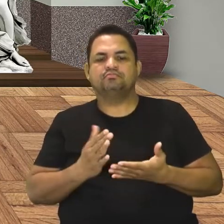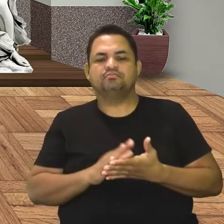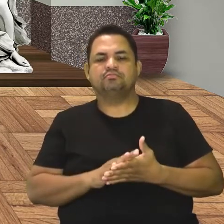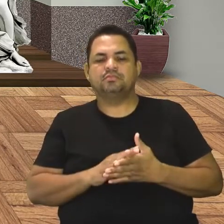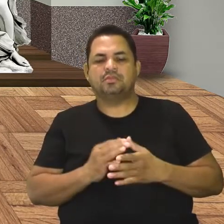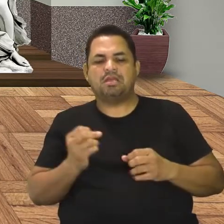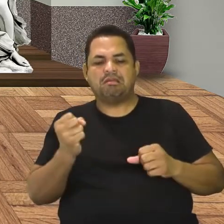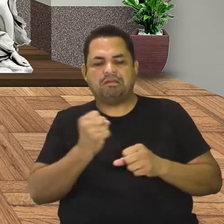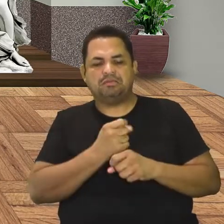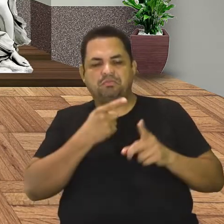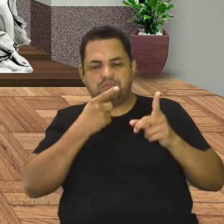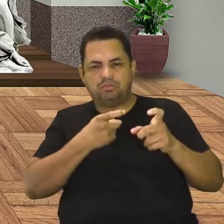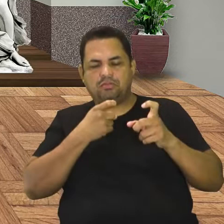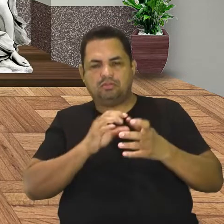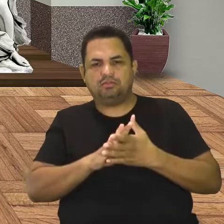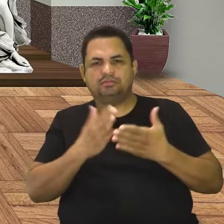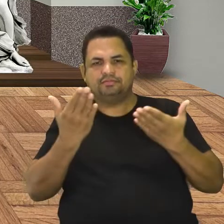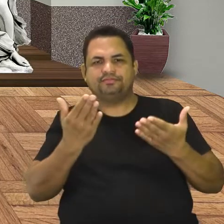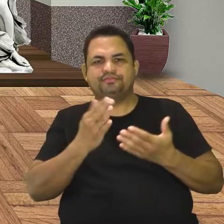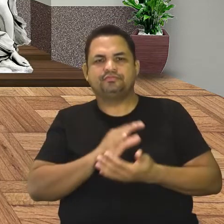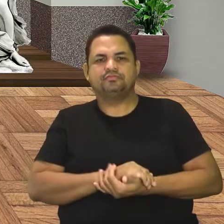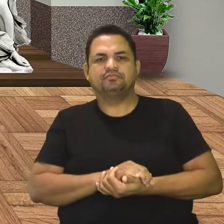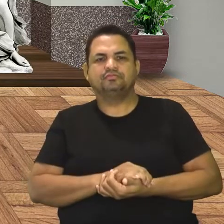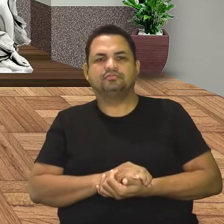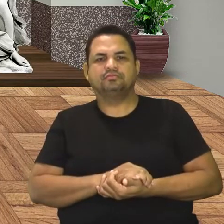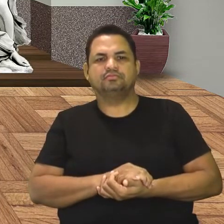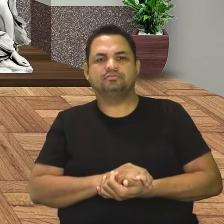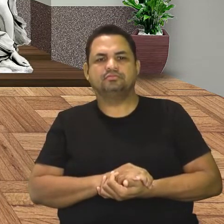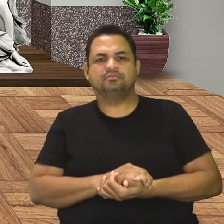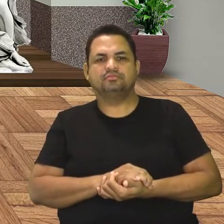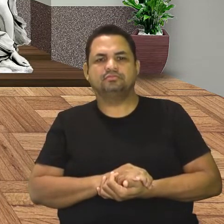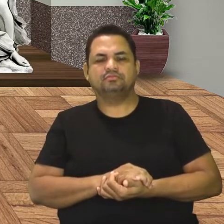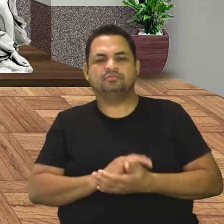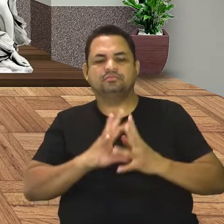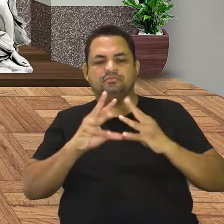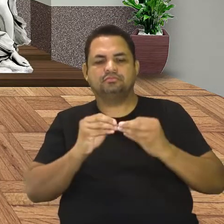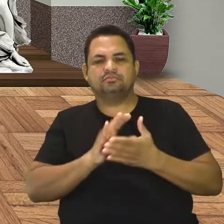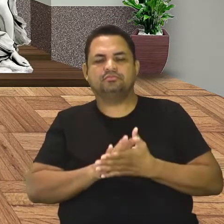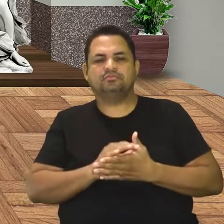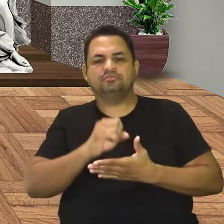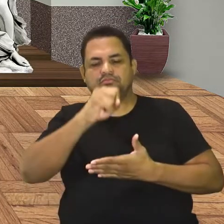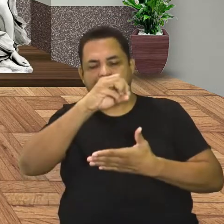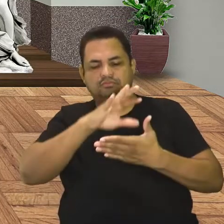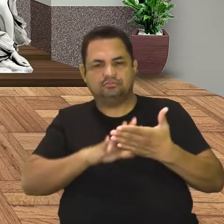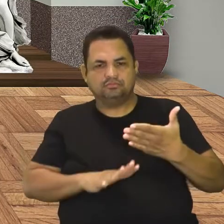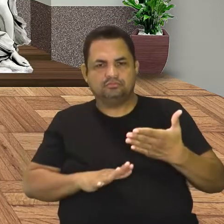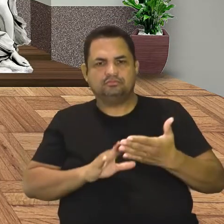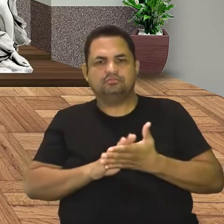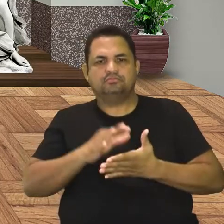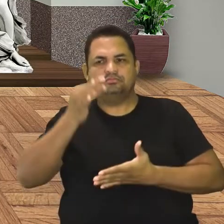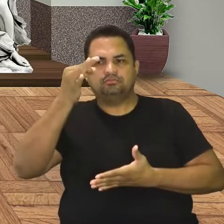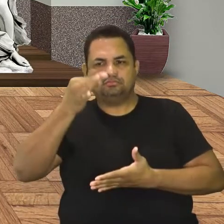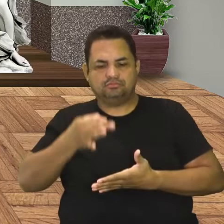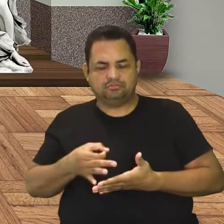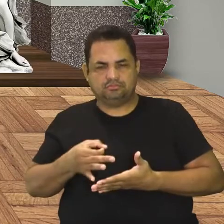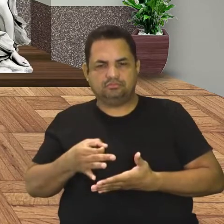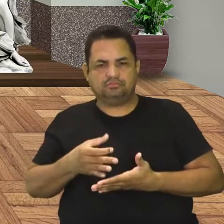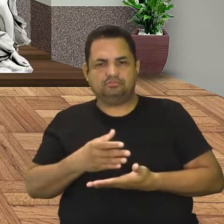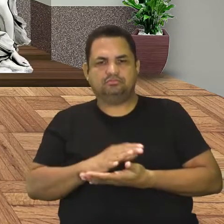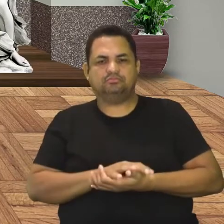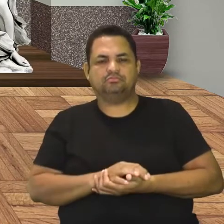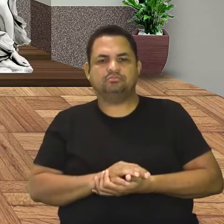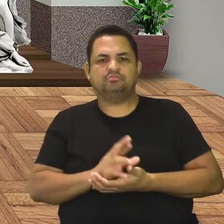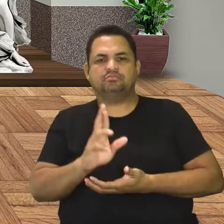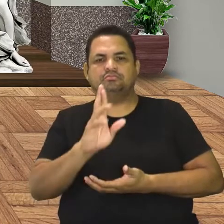chumbo. Então, por isso que nessa daí, todas as alternativas estão corretas.